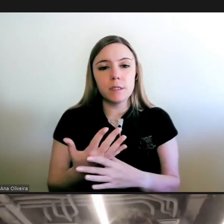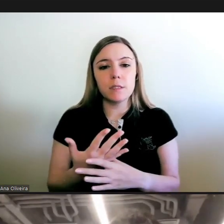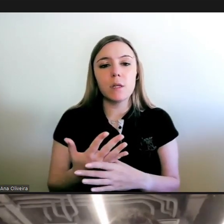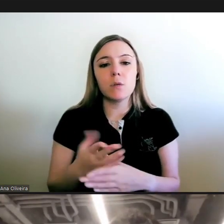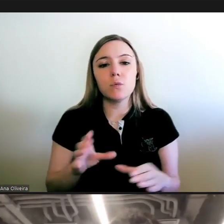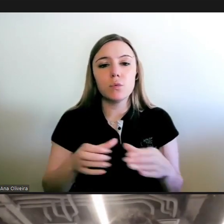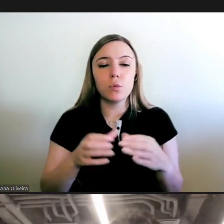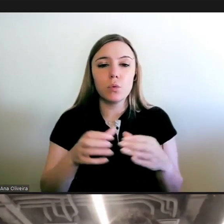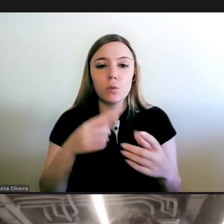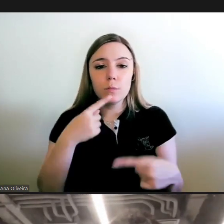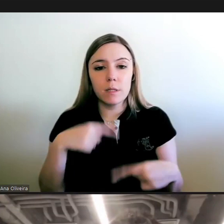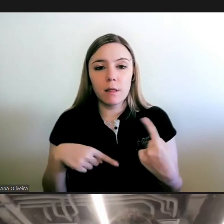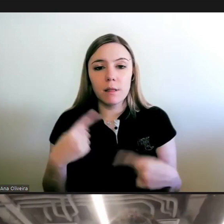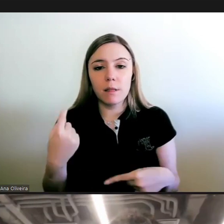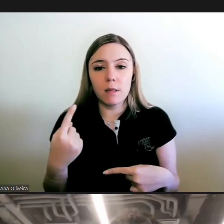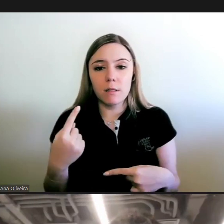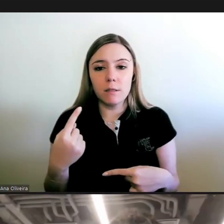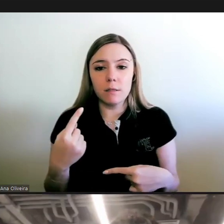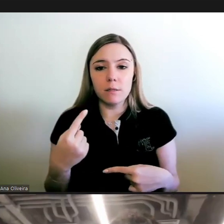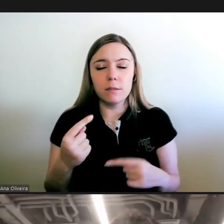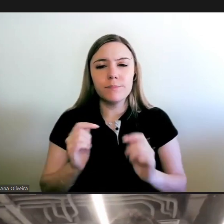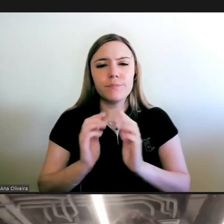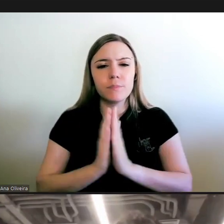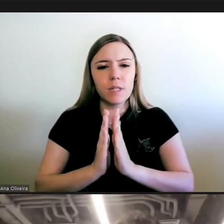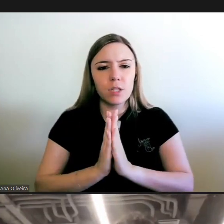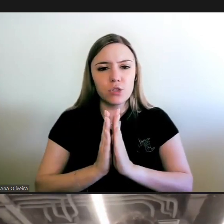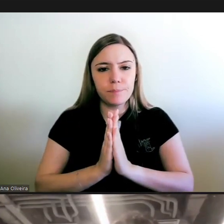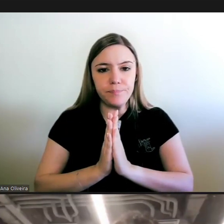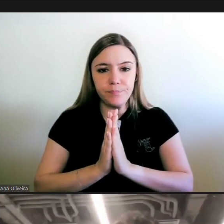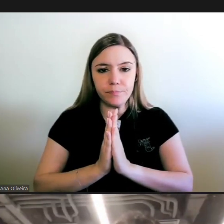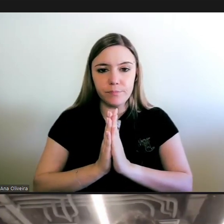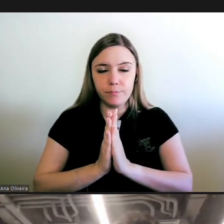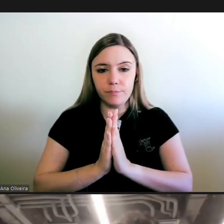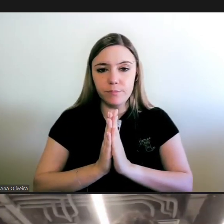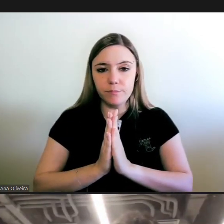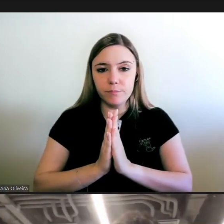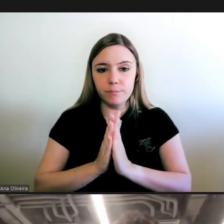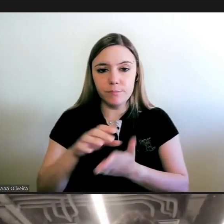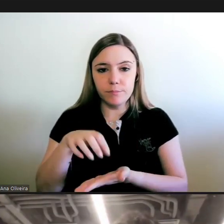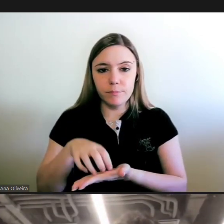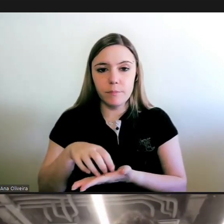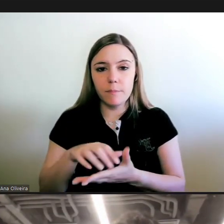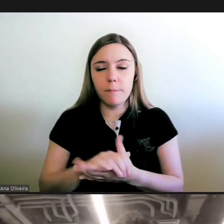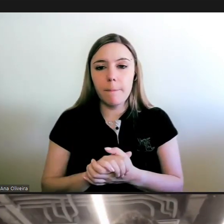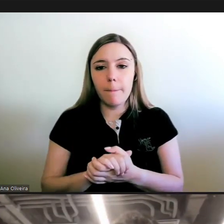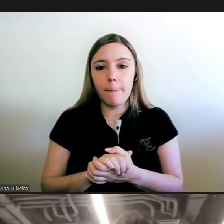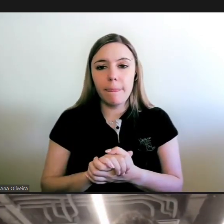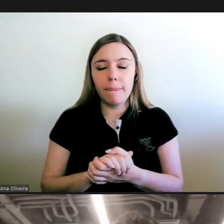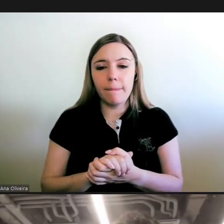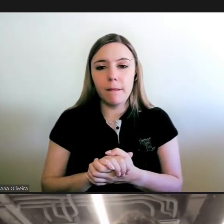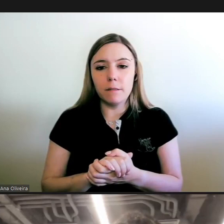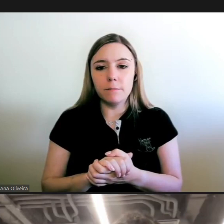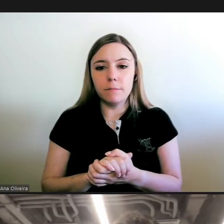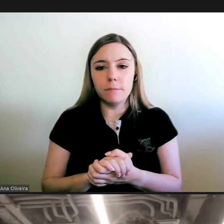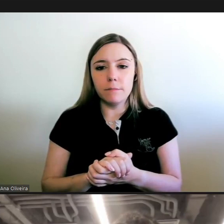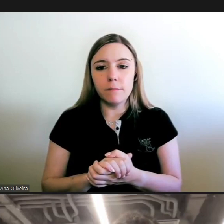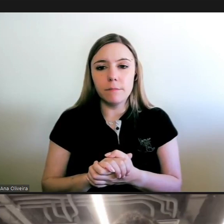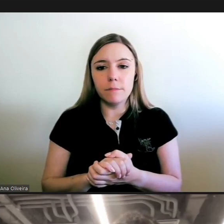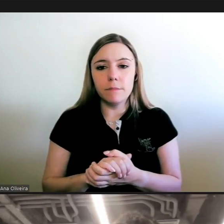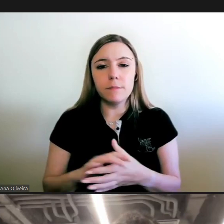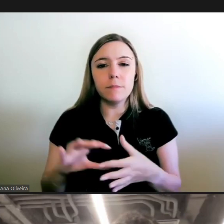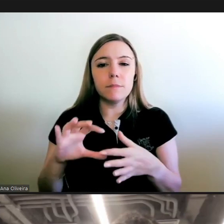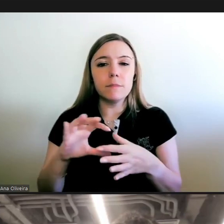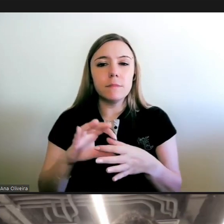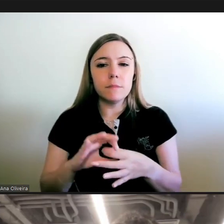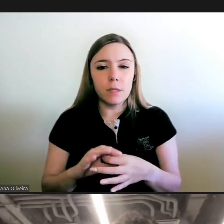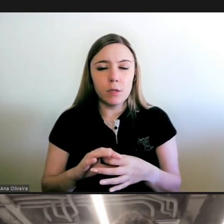denúncias na Igreja, no quadro dos putativos abusos